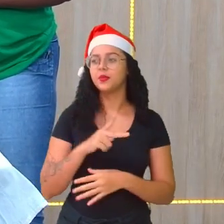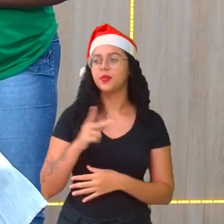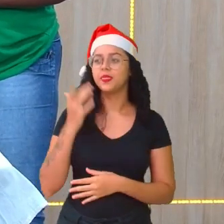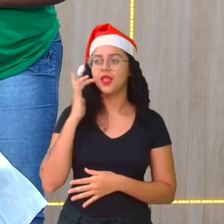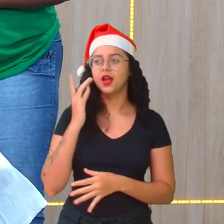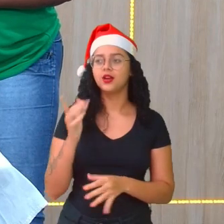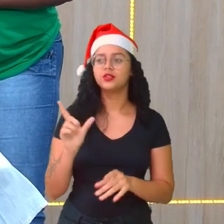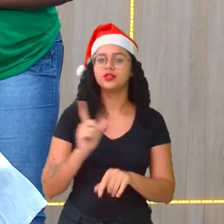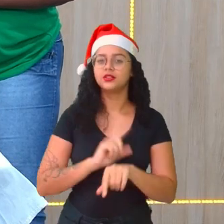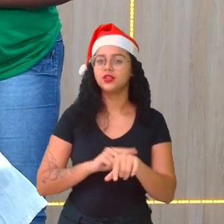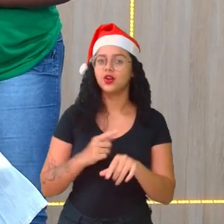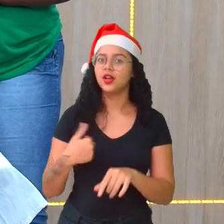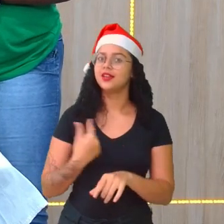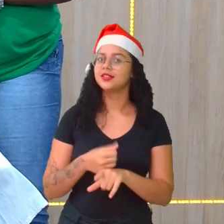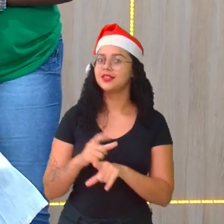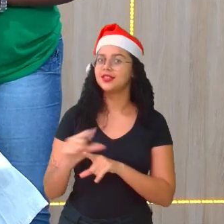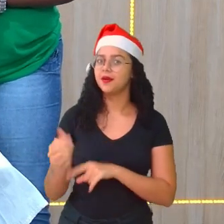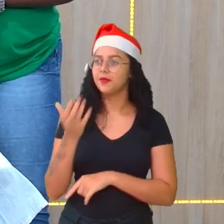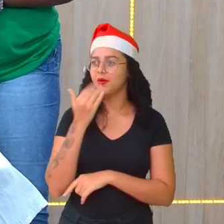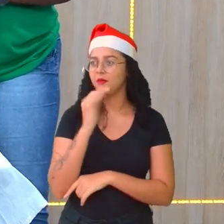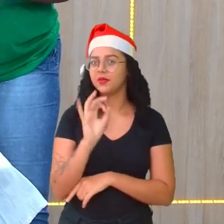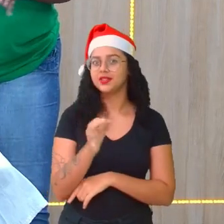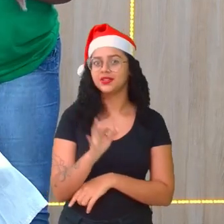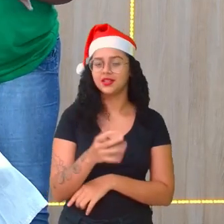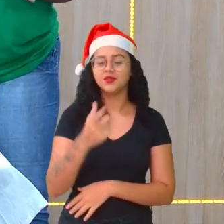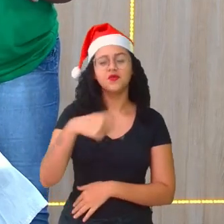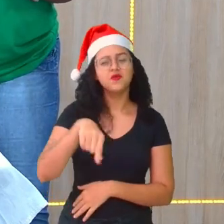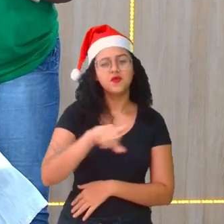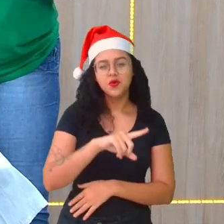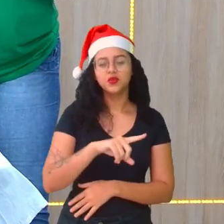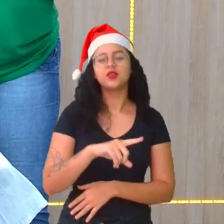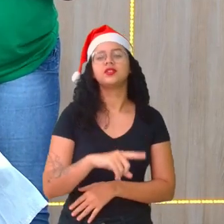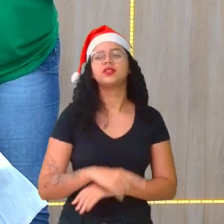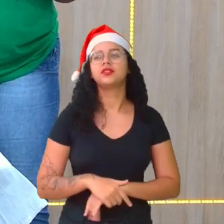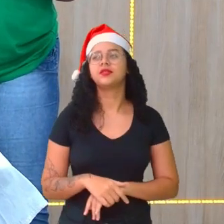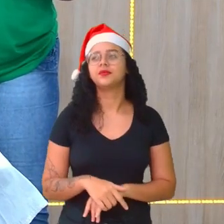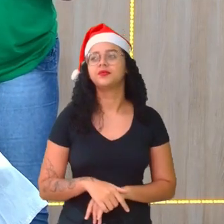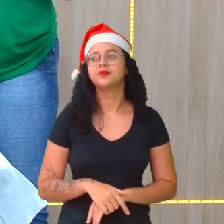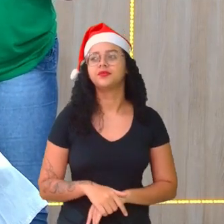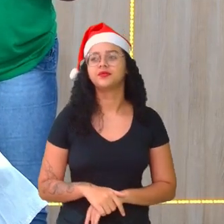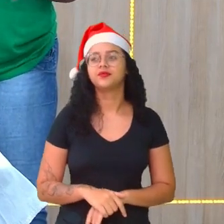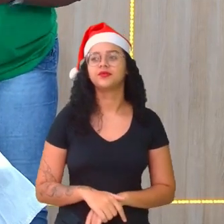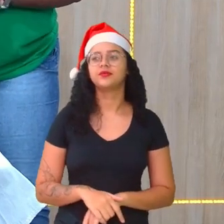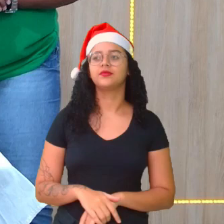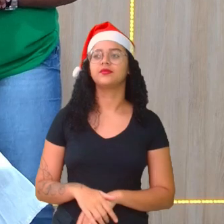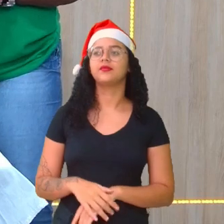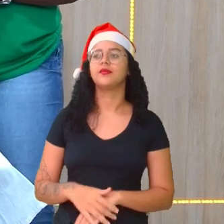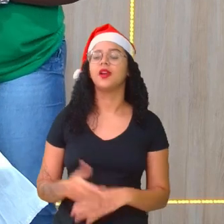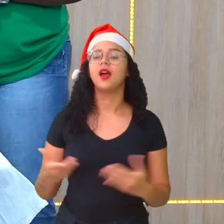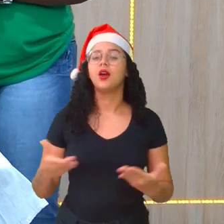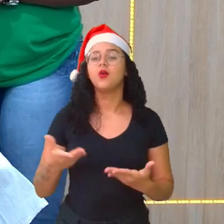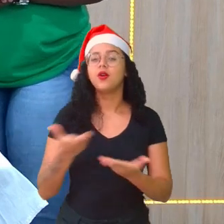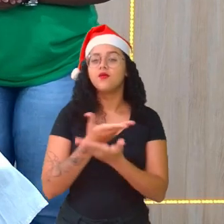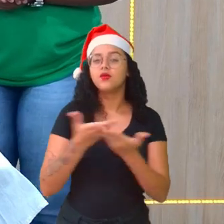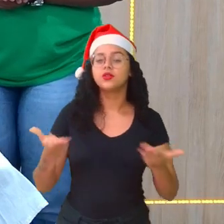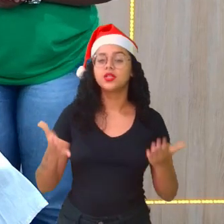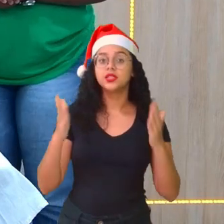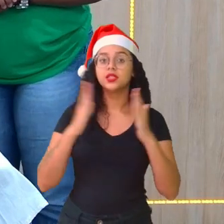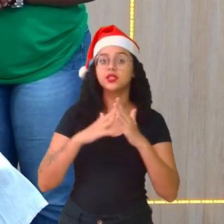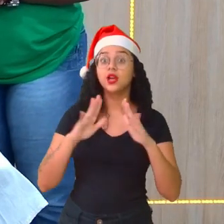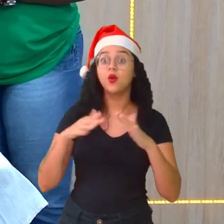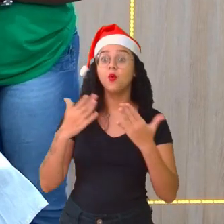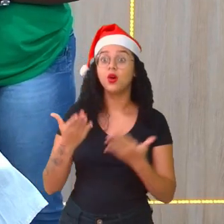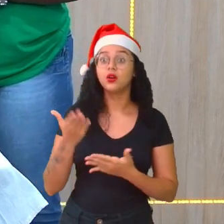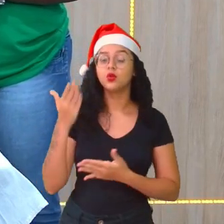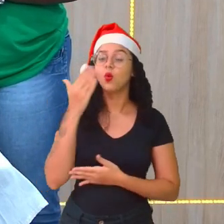acho que tá na hora de a gente se despedir pra comer, né? É verdade. Pra você não esfriar a pizza, viu? Pra não esfriar a pizza. Fica pra vocês que estão em casa, quando for comer